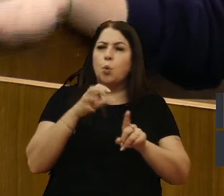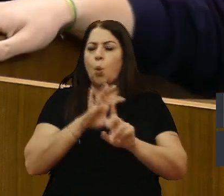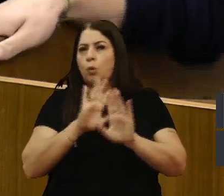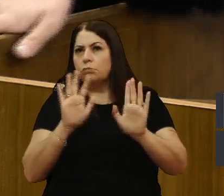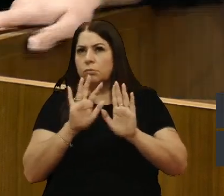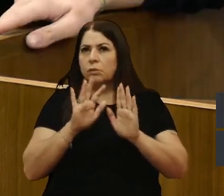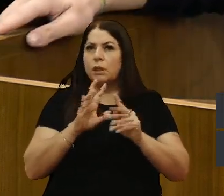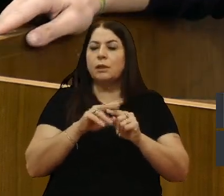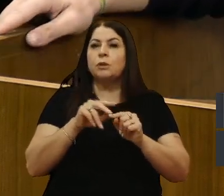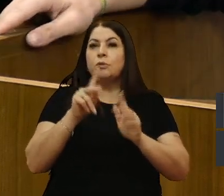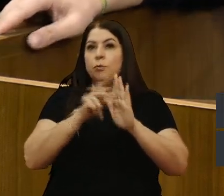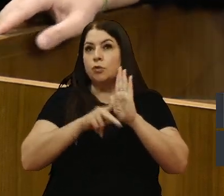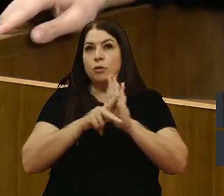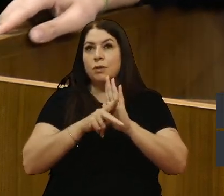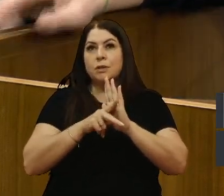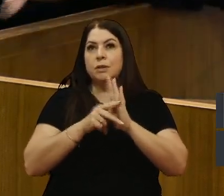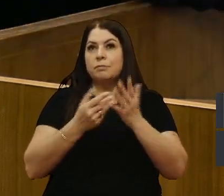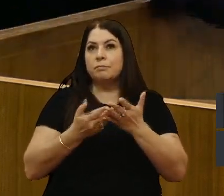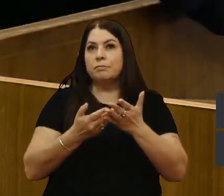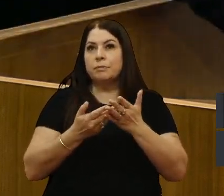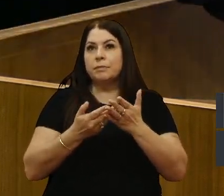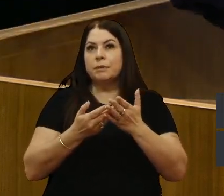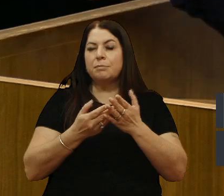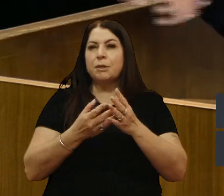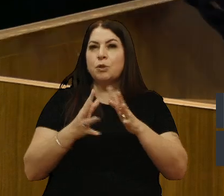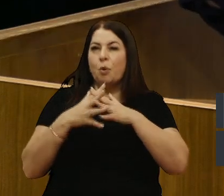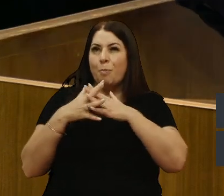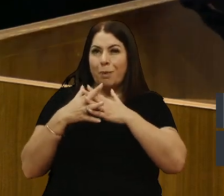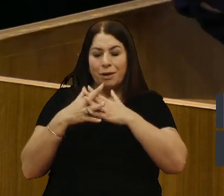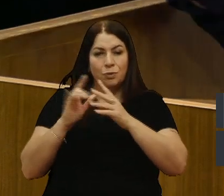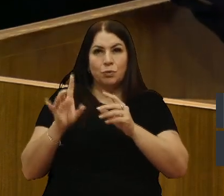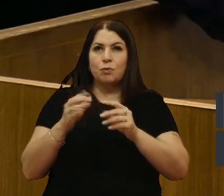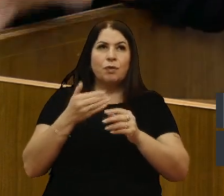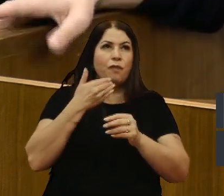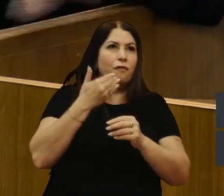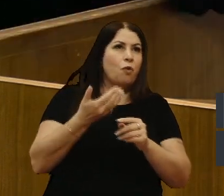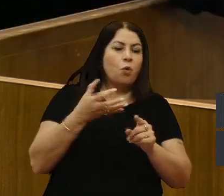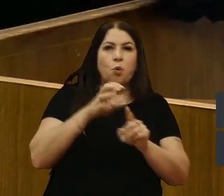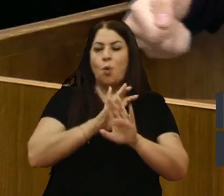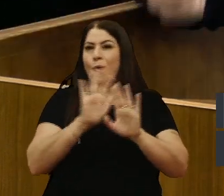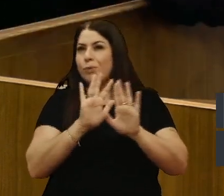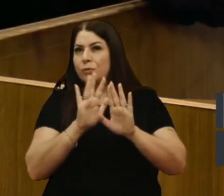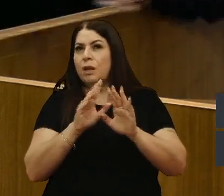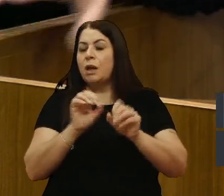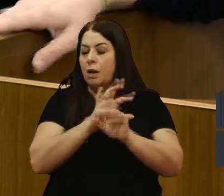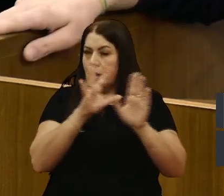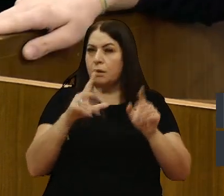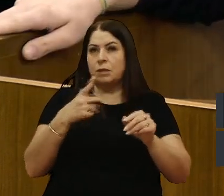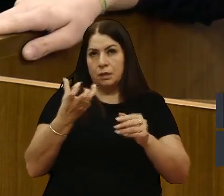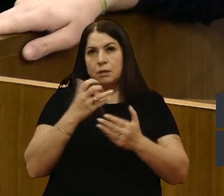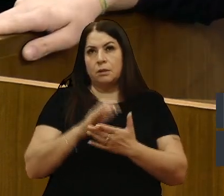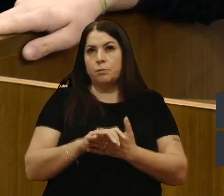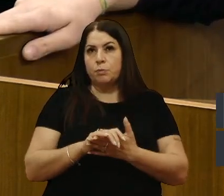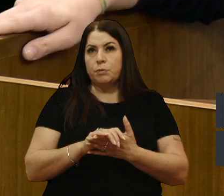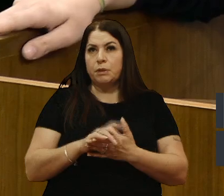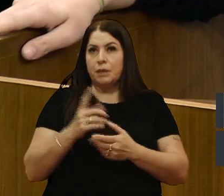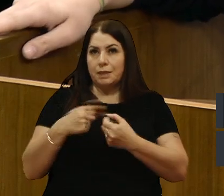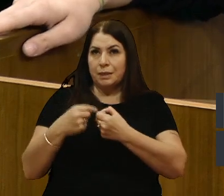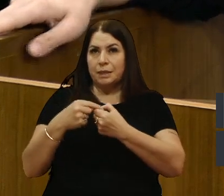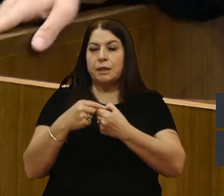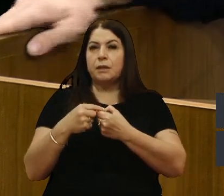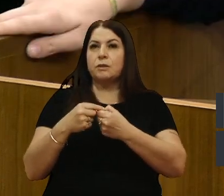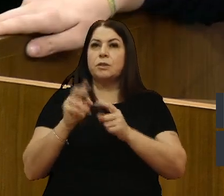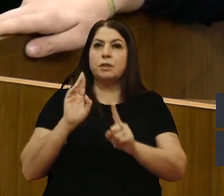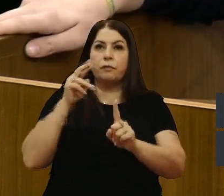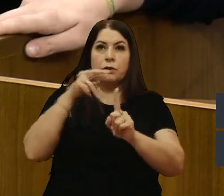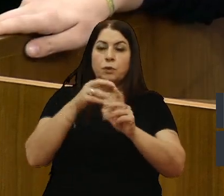que os projetos eles são mais complexos do que isso, a favor ou contra, enfim. É claro que nós queremos, né, que a nossa cidade seja